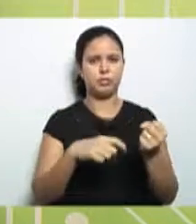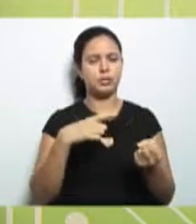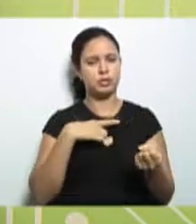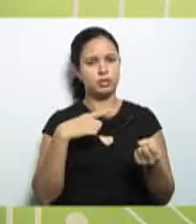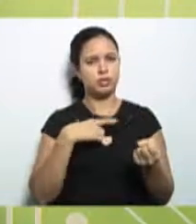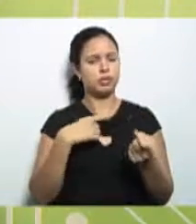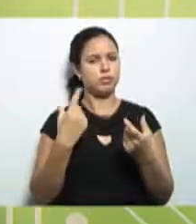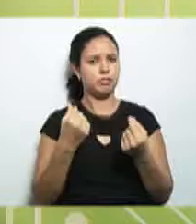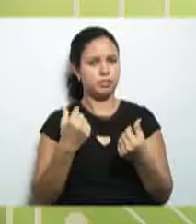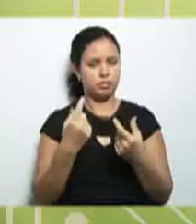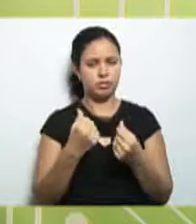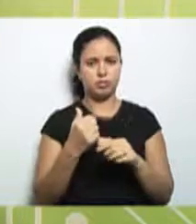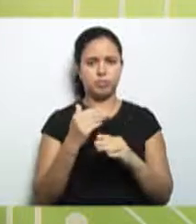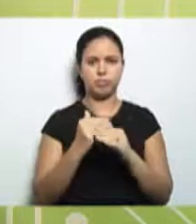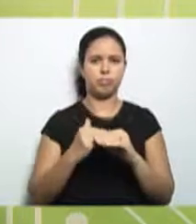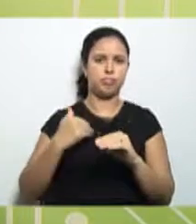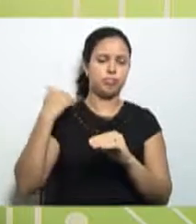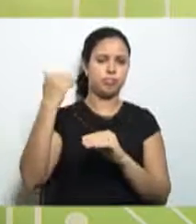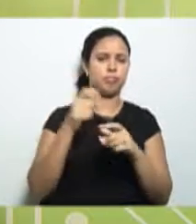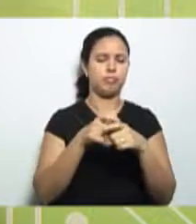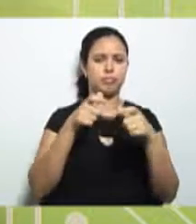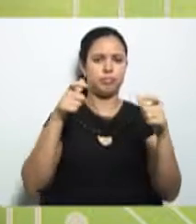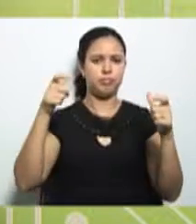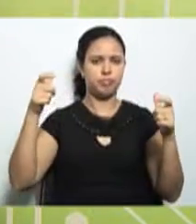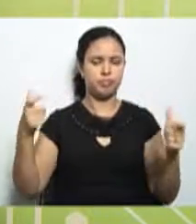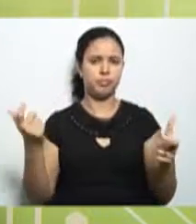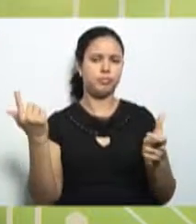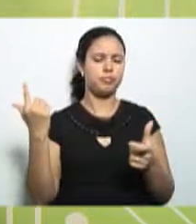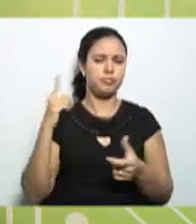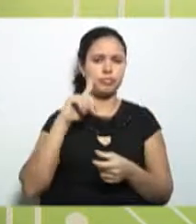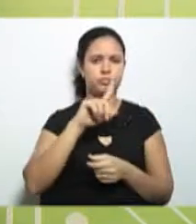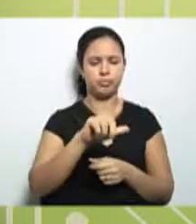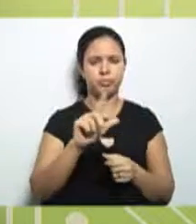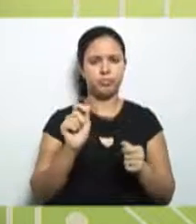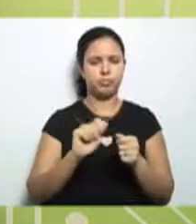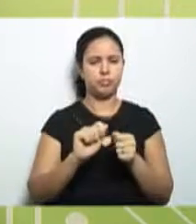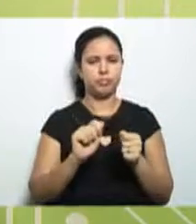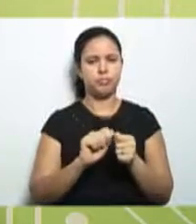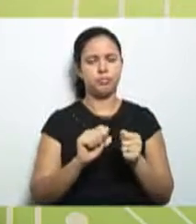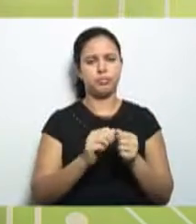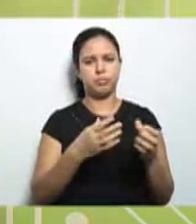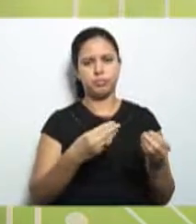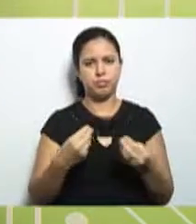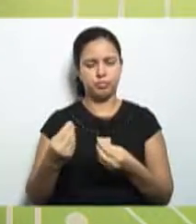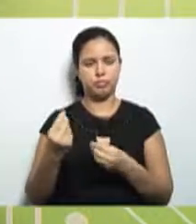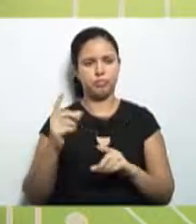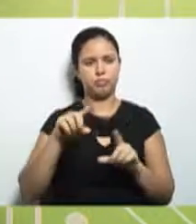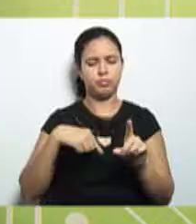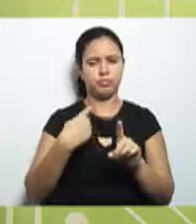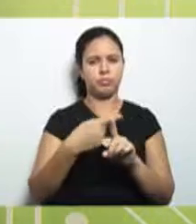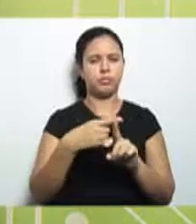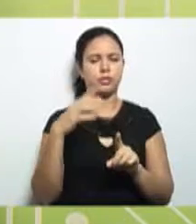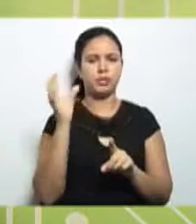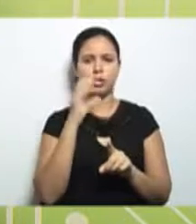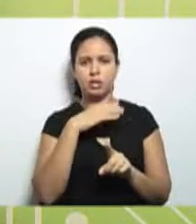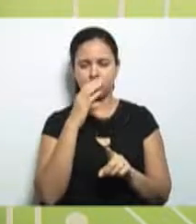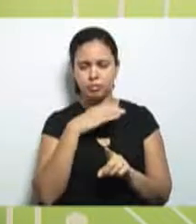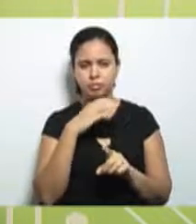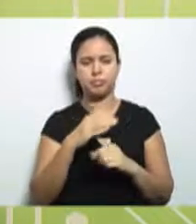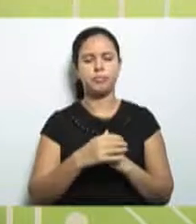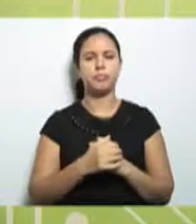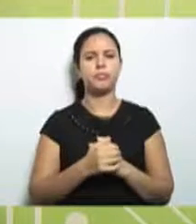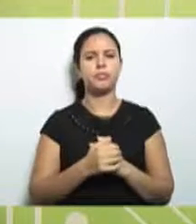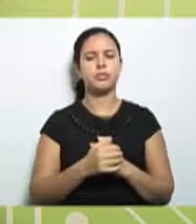um ganho de produtividade muito grande, ele conseguiu produzir muito mais e muito mais rápido. E aí ele